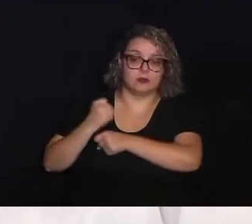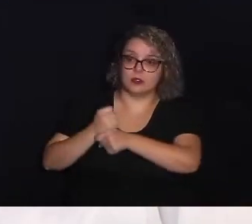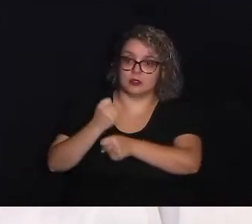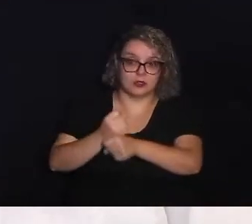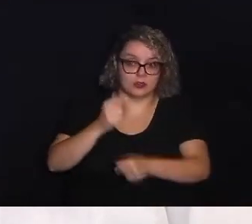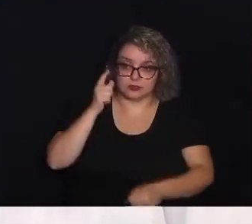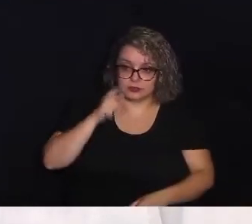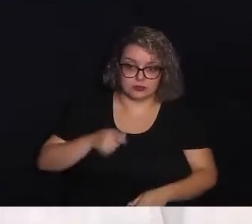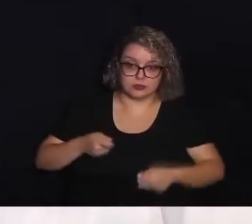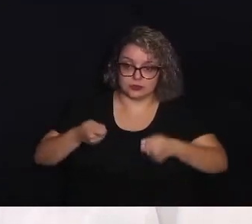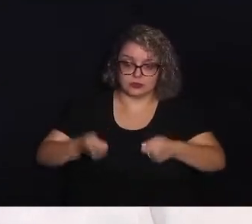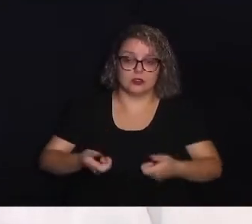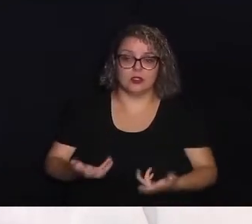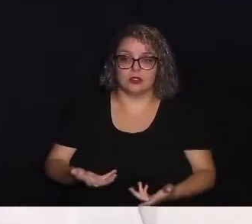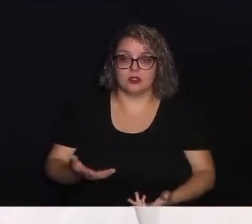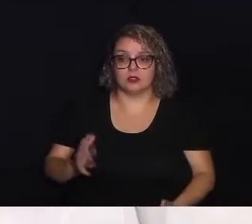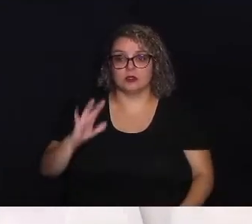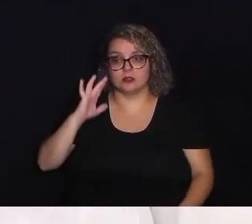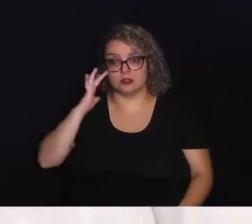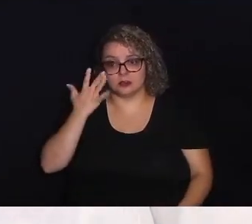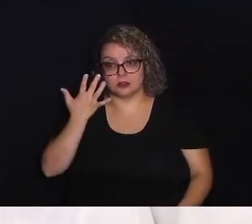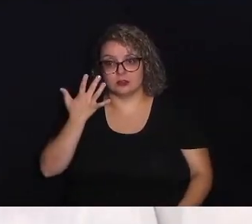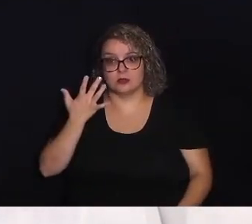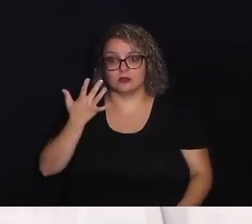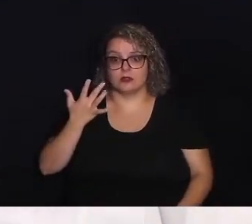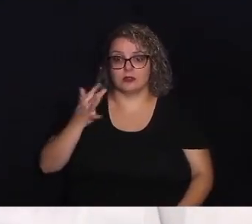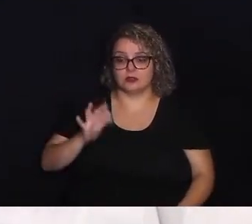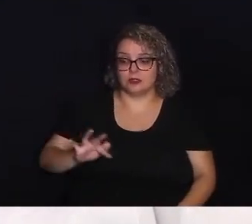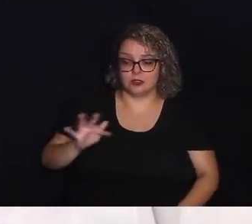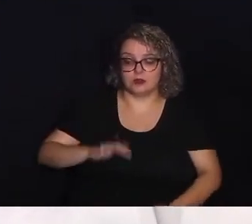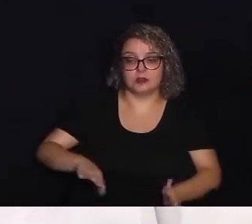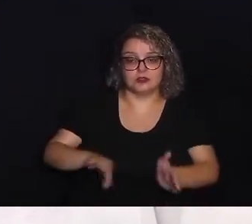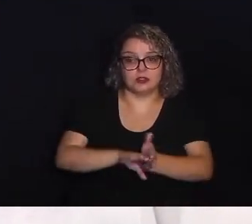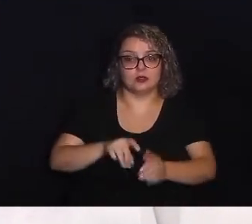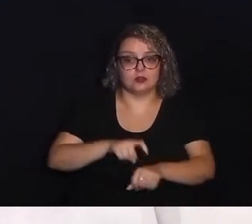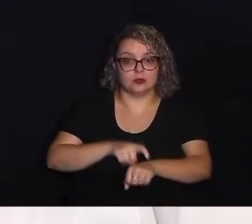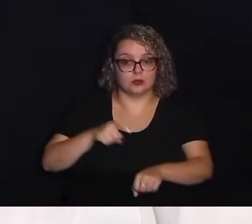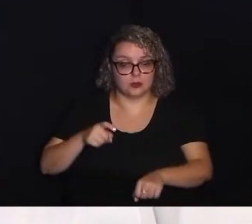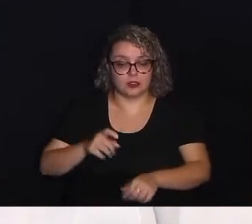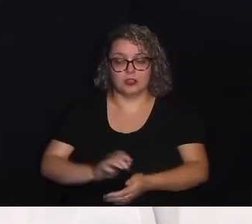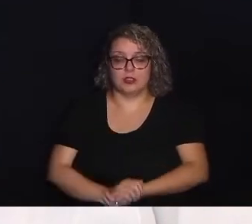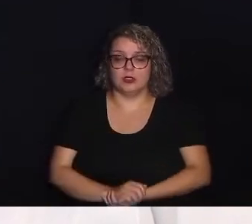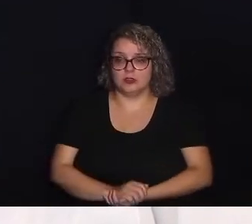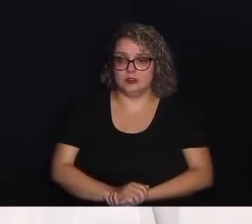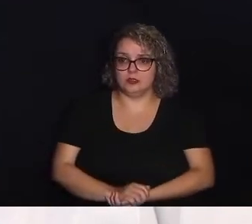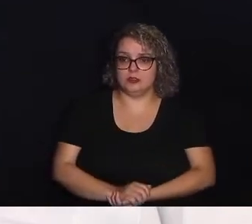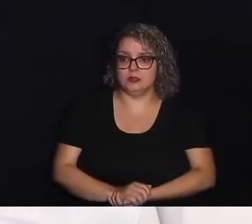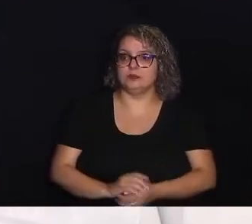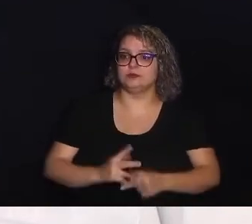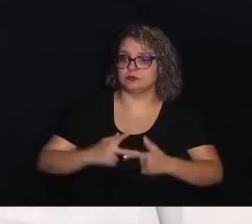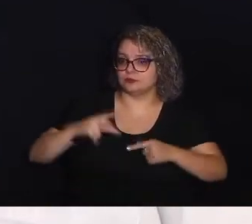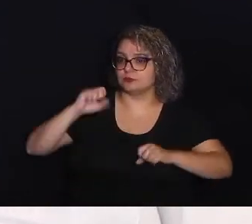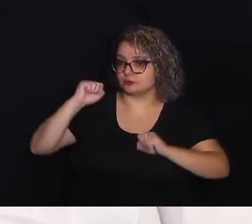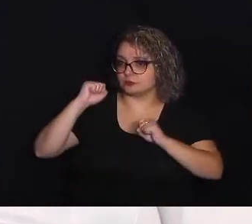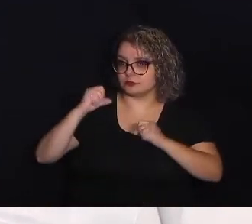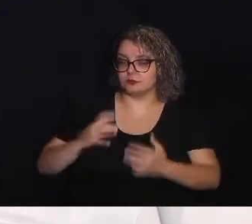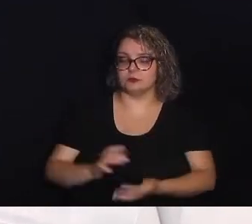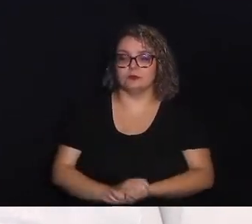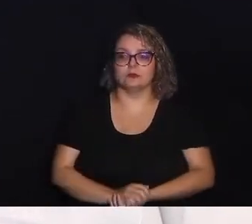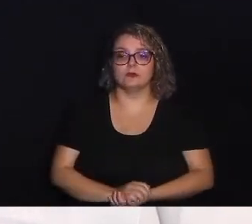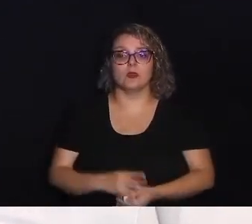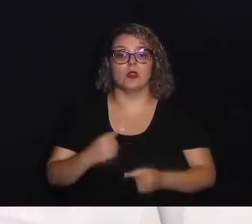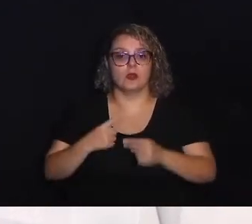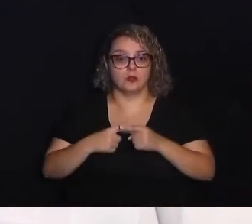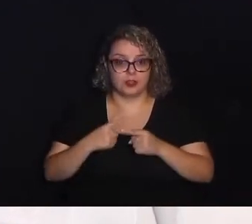resistência e nós passamos aí décadas e não conseguimos cancelar então acho que a universidade chega num num momento em que